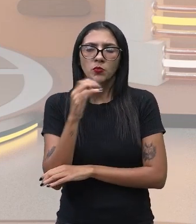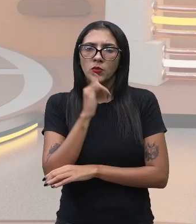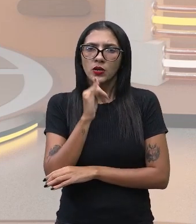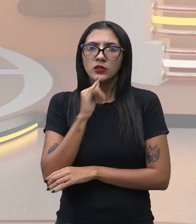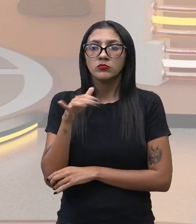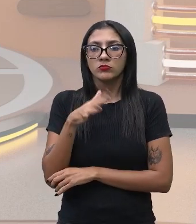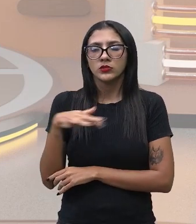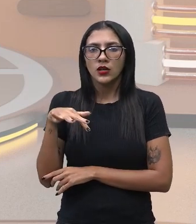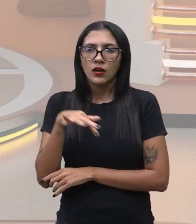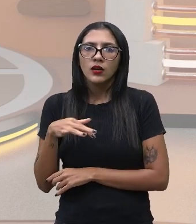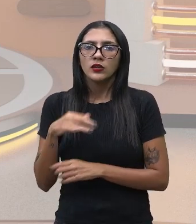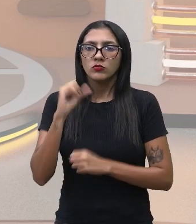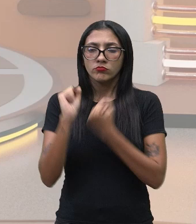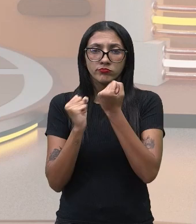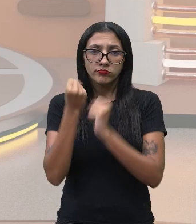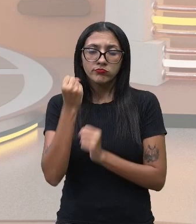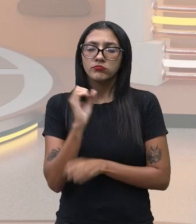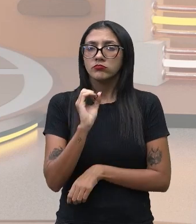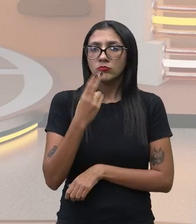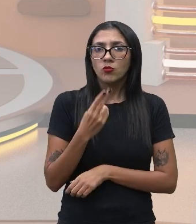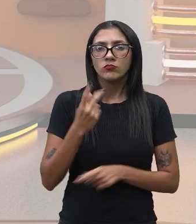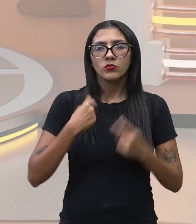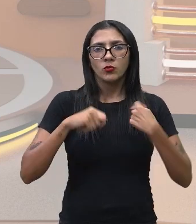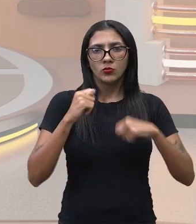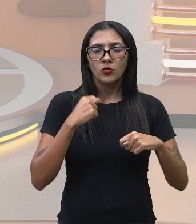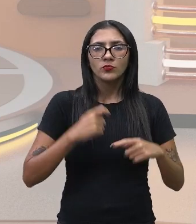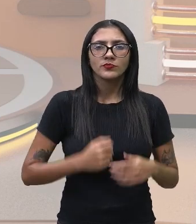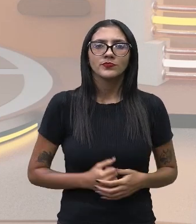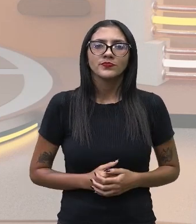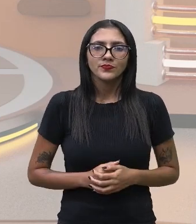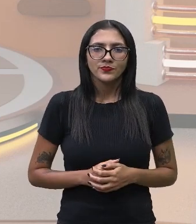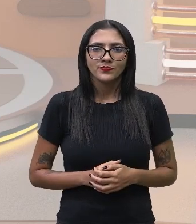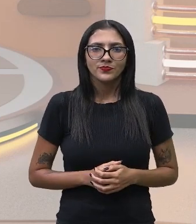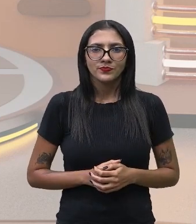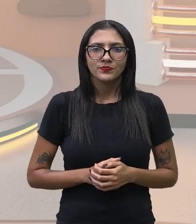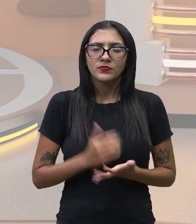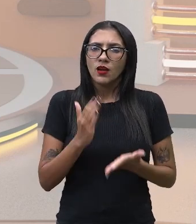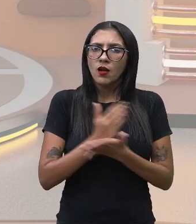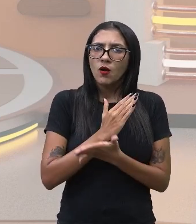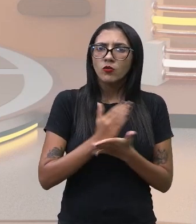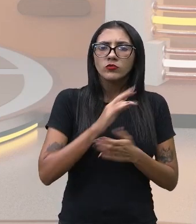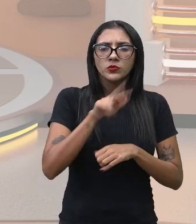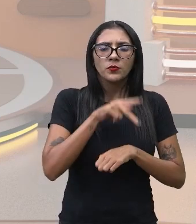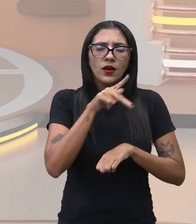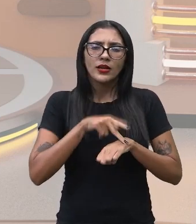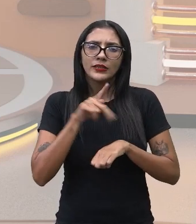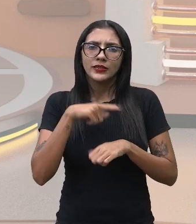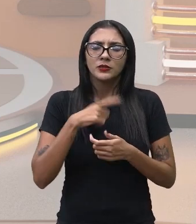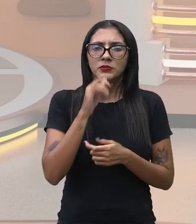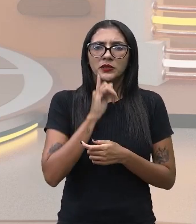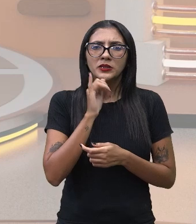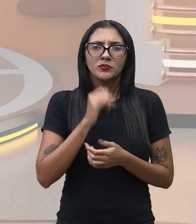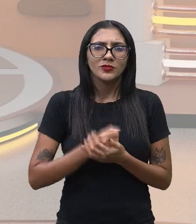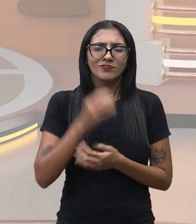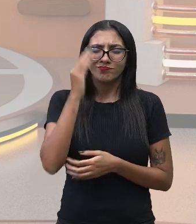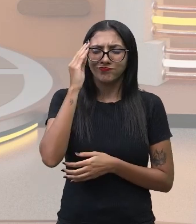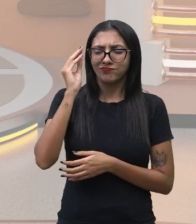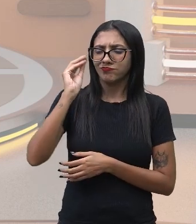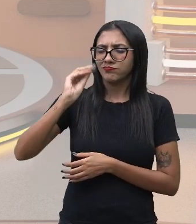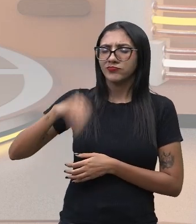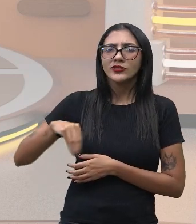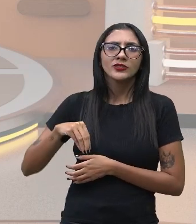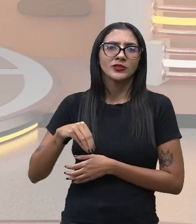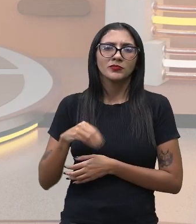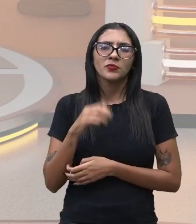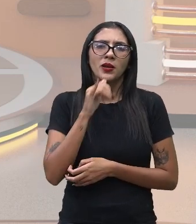no seu desenvolvimento econômico. E alguns países, eles acabam negligenciando, né, essa questão aí do